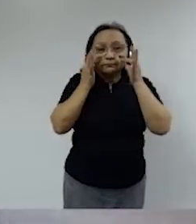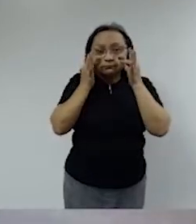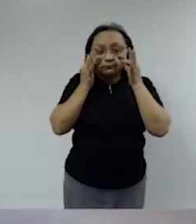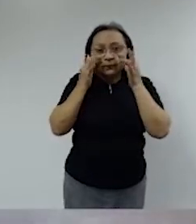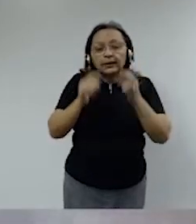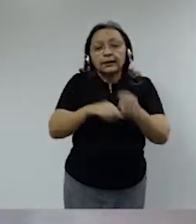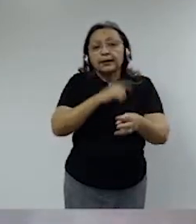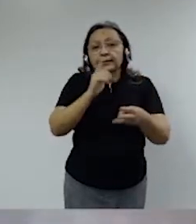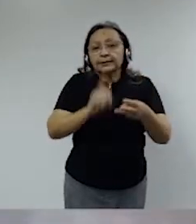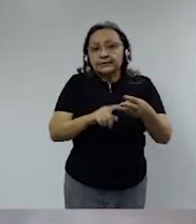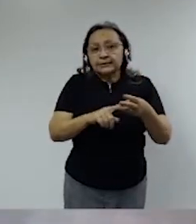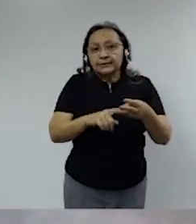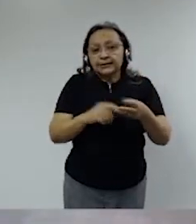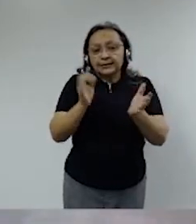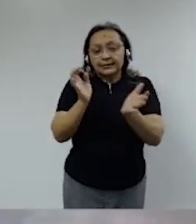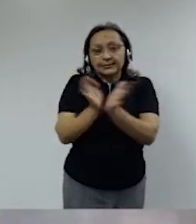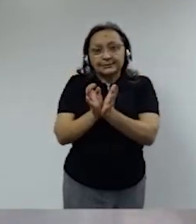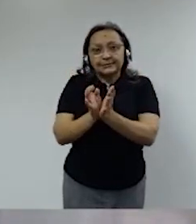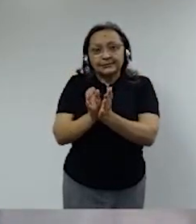do STJ,